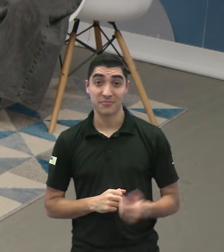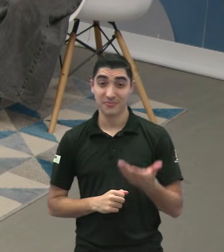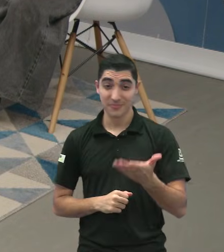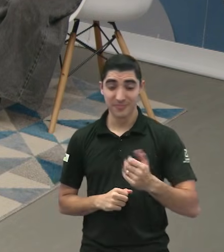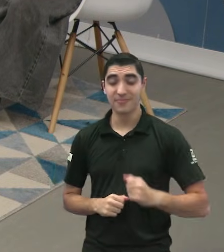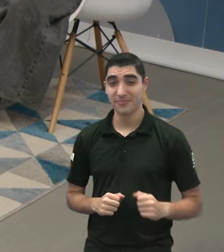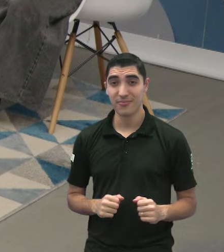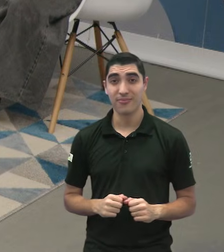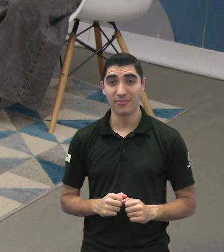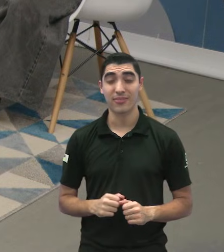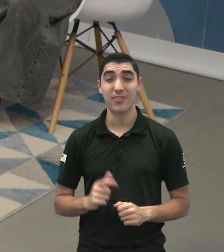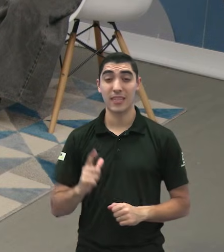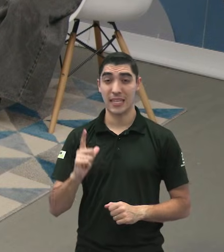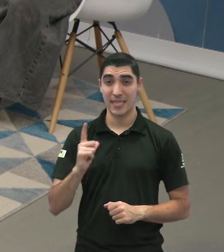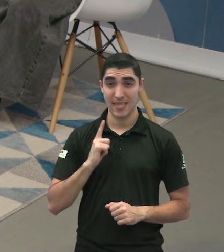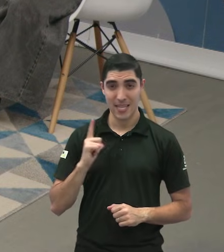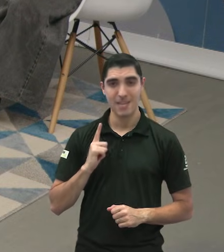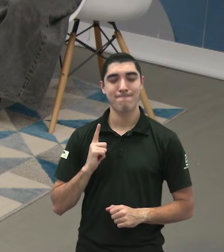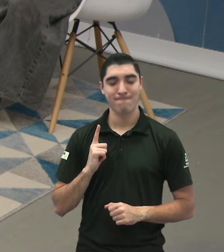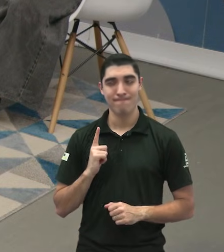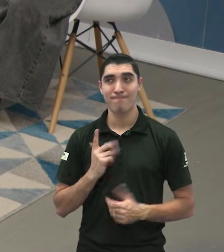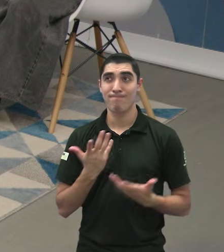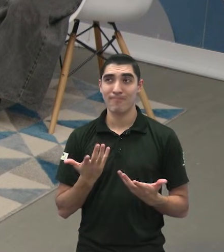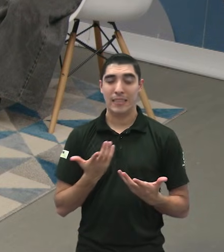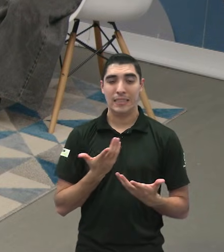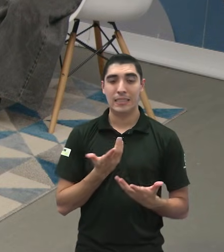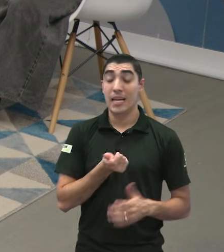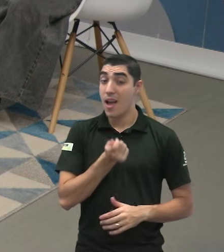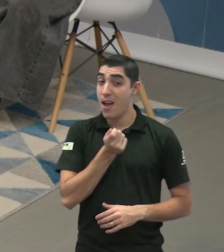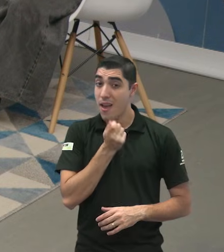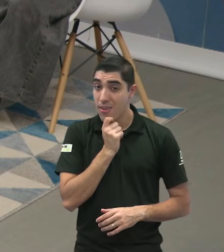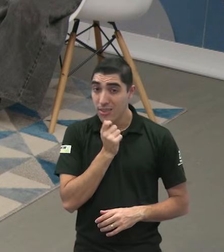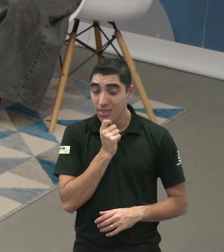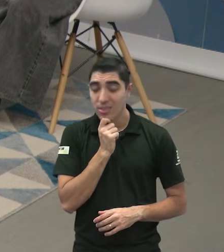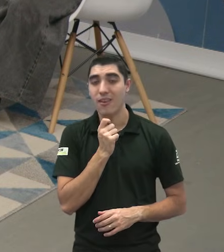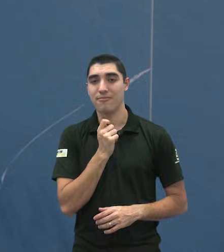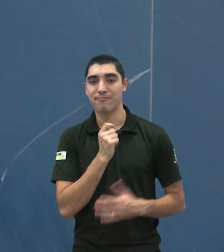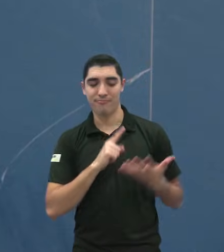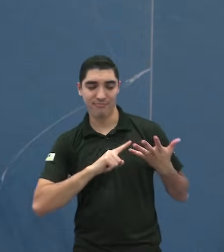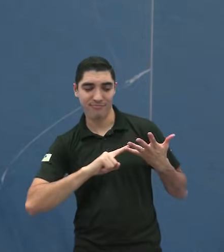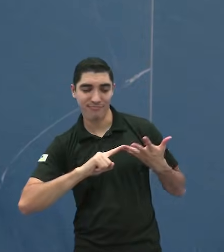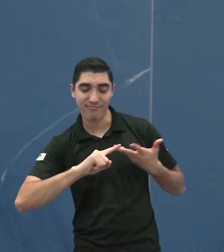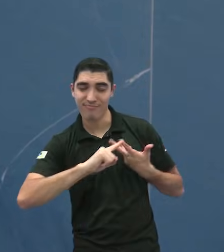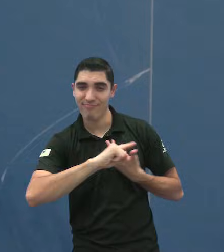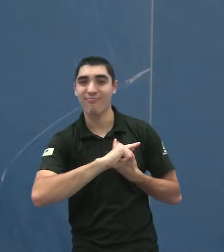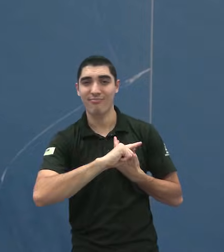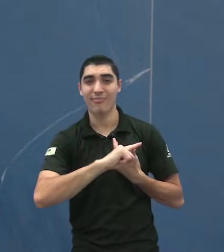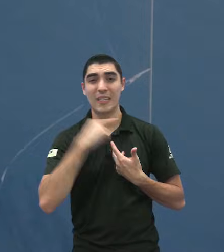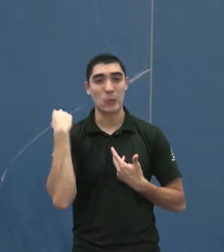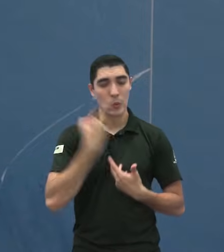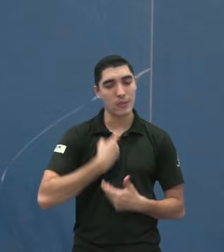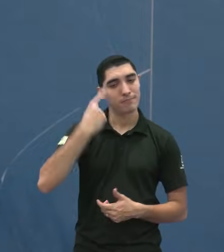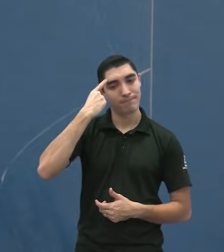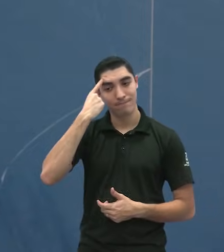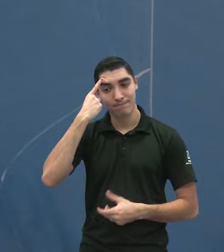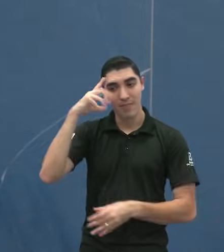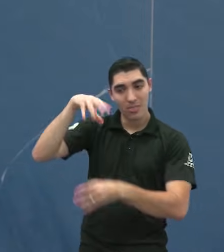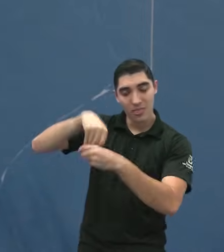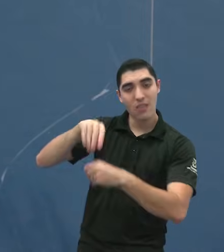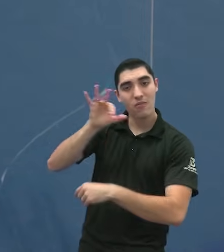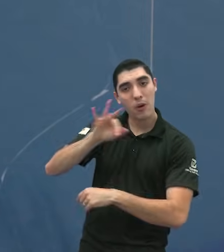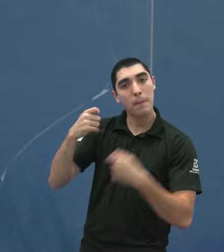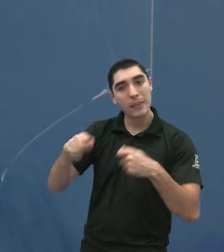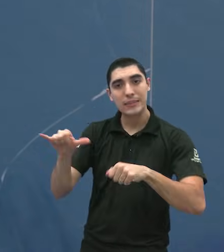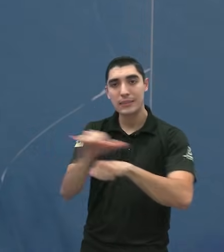Bom, existe bastante coisas, ainda bastante questão aí para trabalhar dentro das universidades. Tem